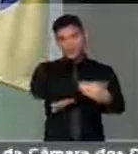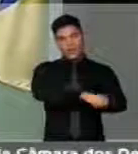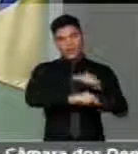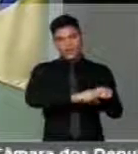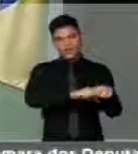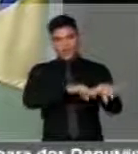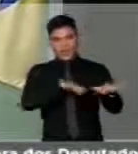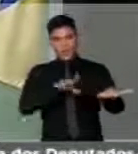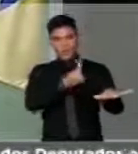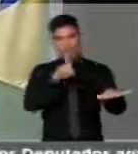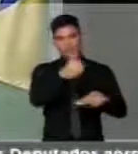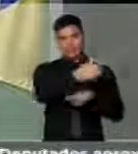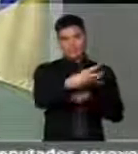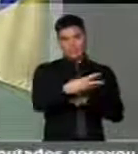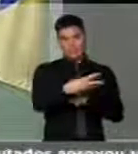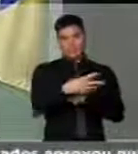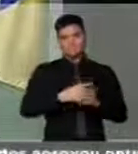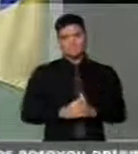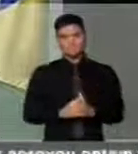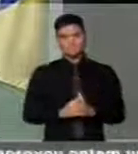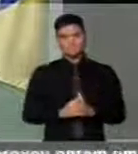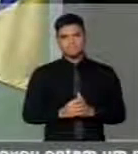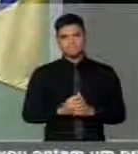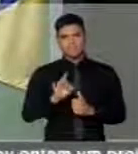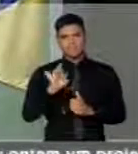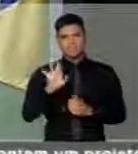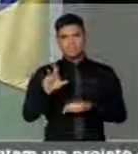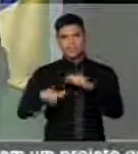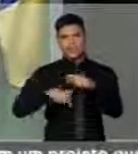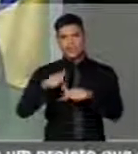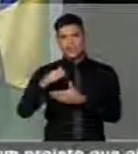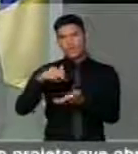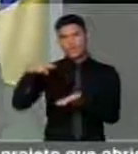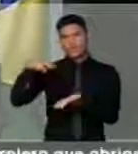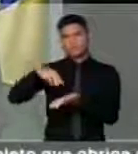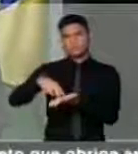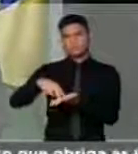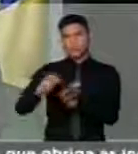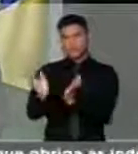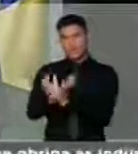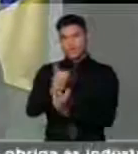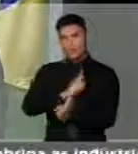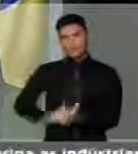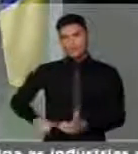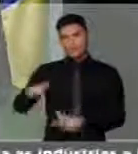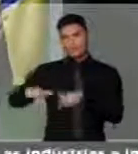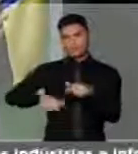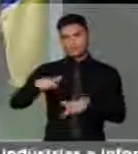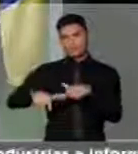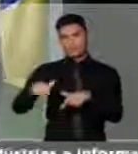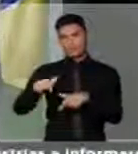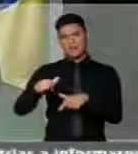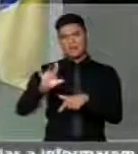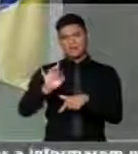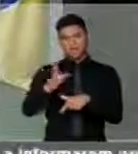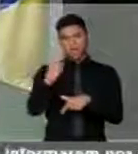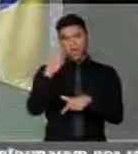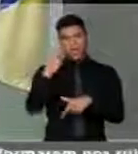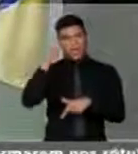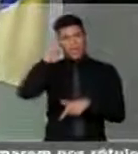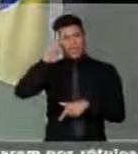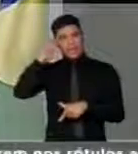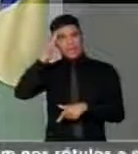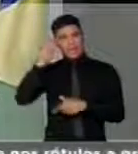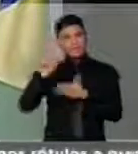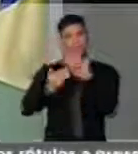governo trabalhar com retrovisor. Eu nunca vi nada dar certo onde se trabalha com retrovisor, olhando apenas para trás. Eu